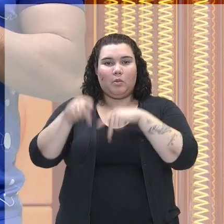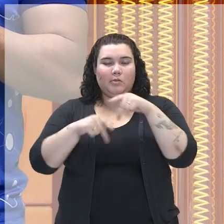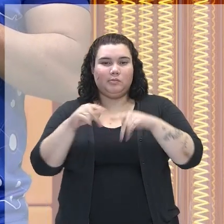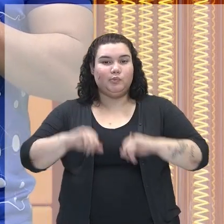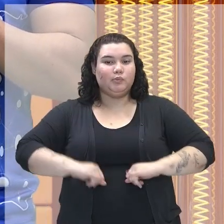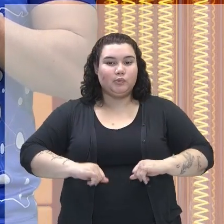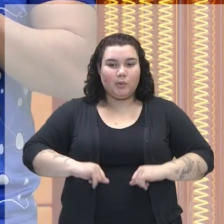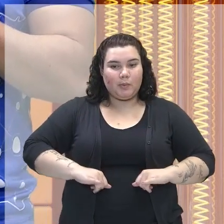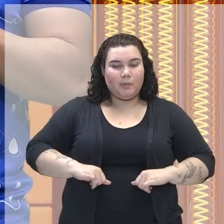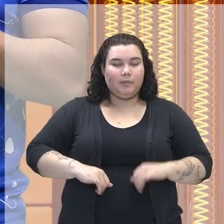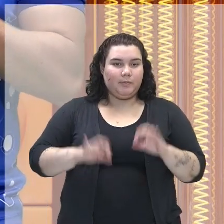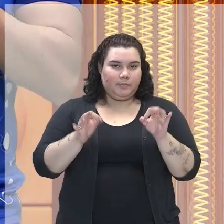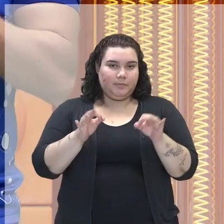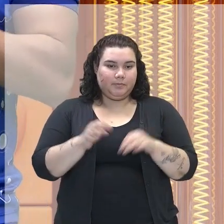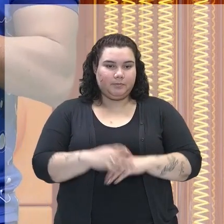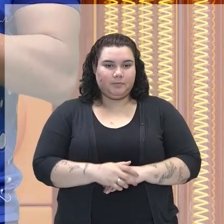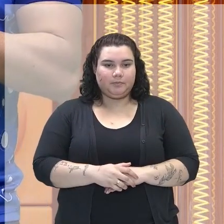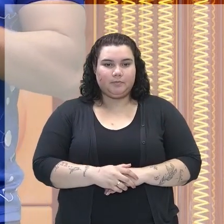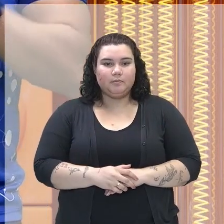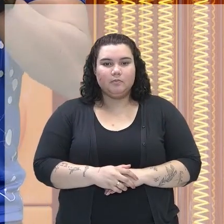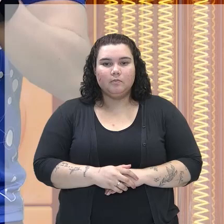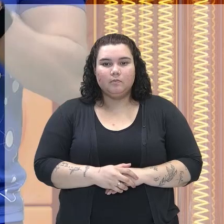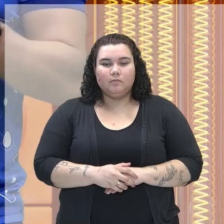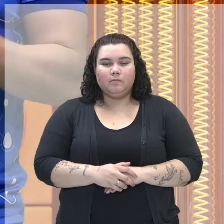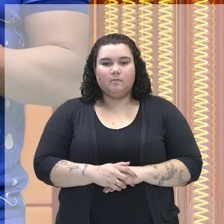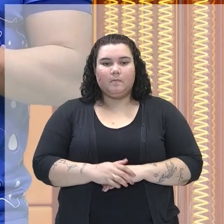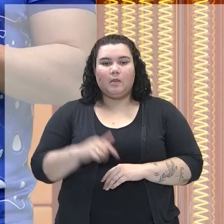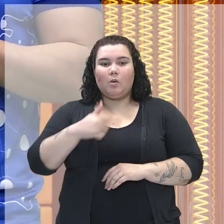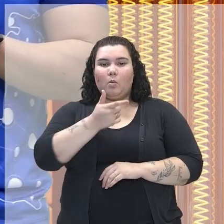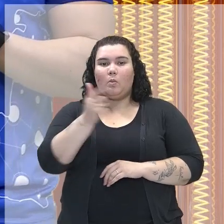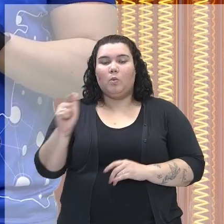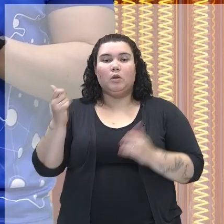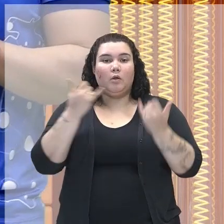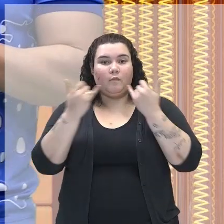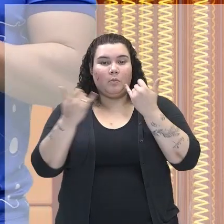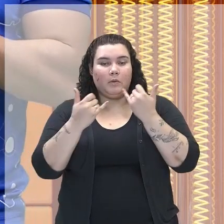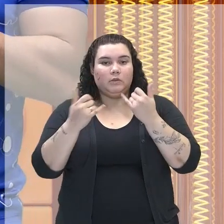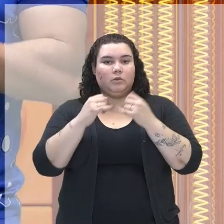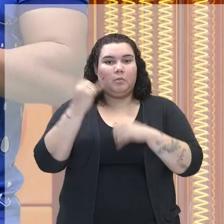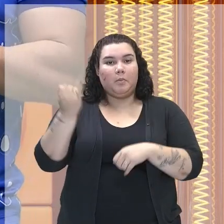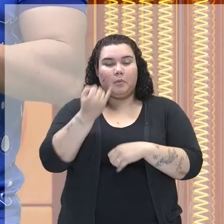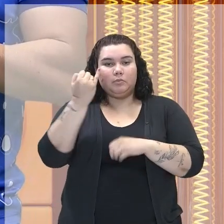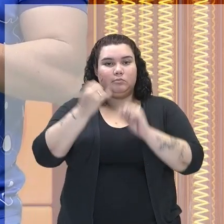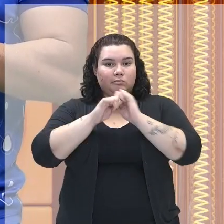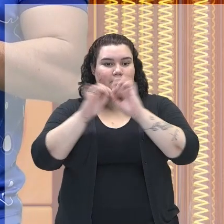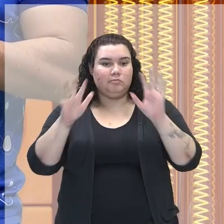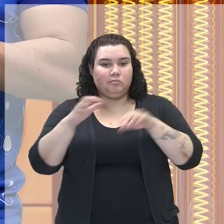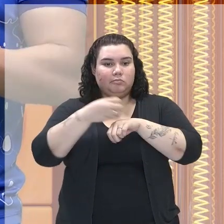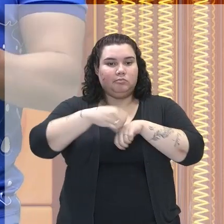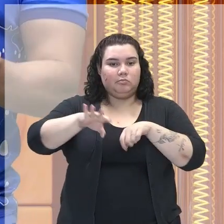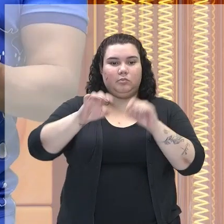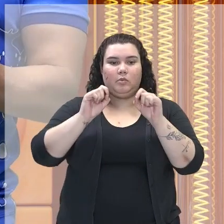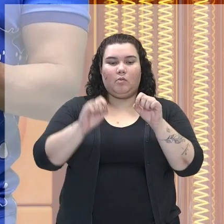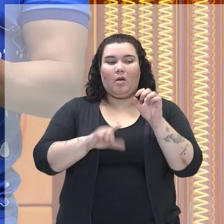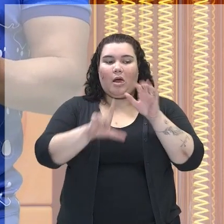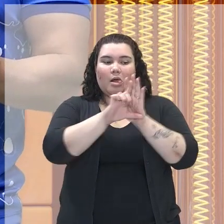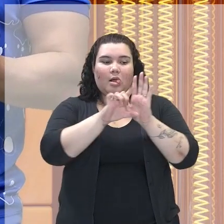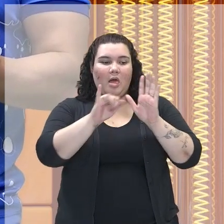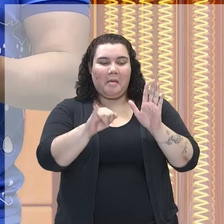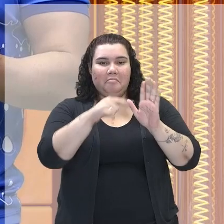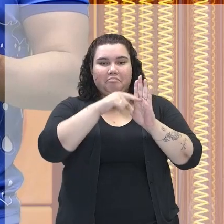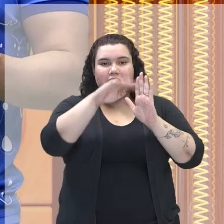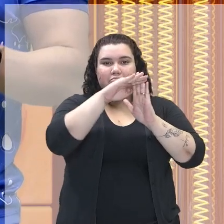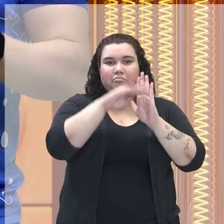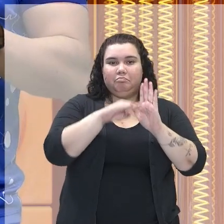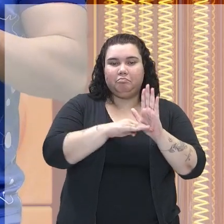população nativa, por assim dizer. Tudo bem? Outro ponto que eu gostaria de destacar é a questão da fragilidade da legislação,